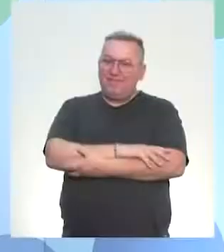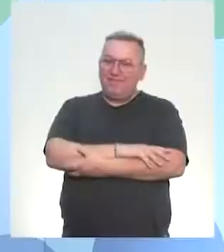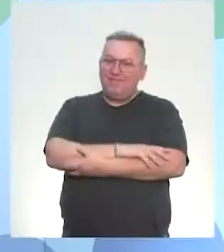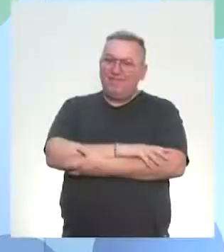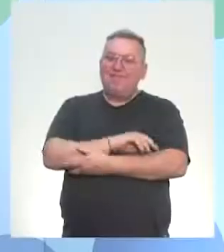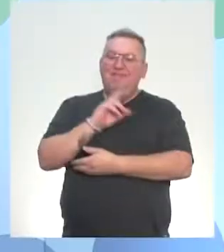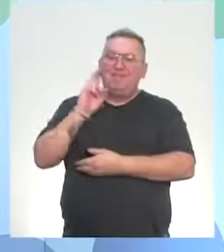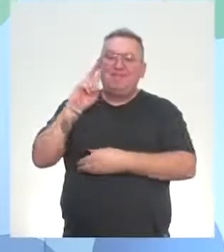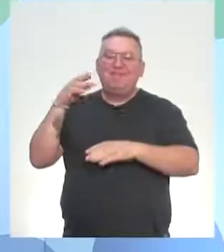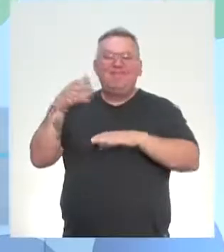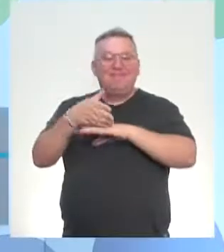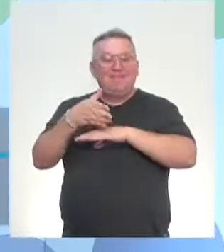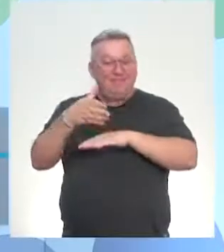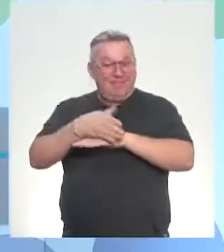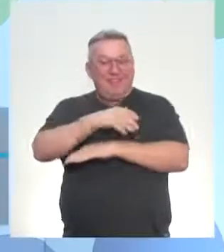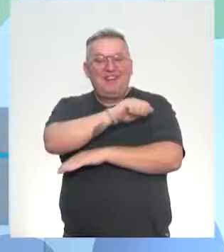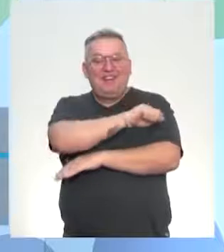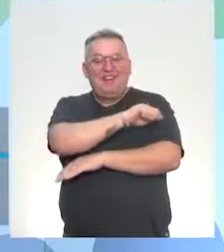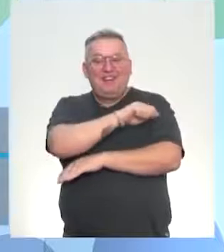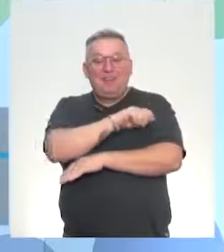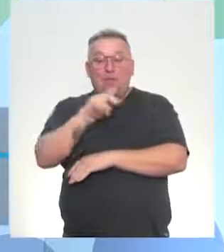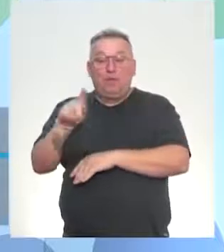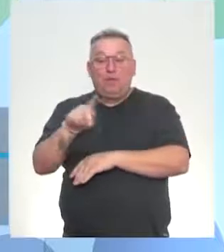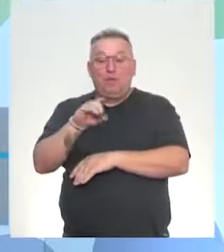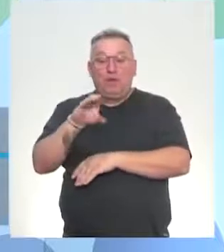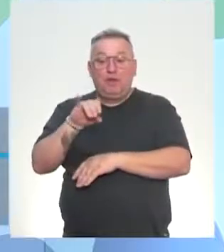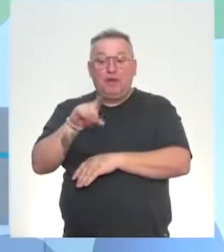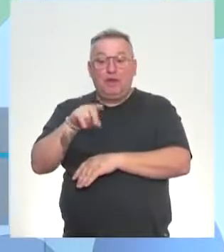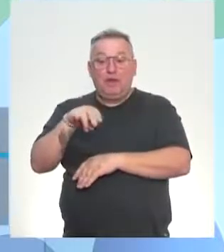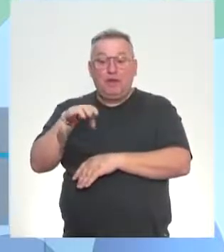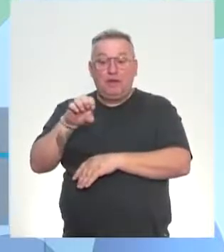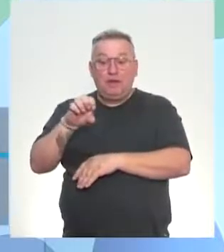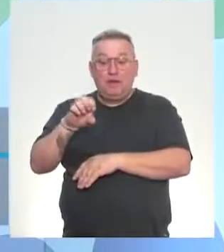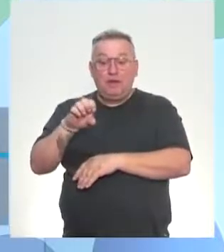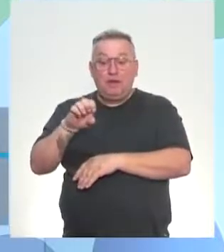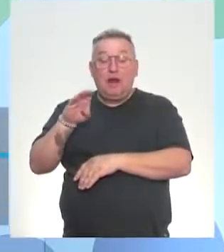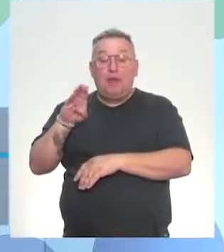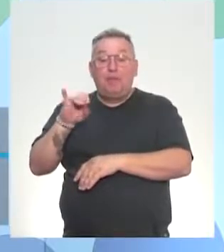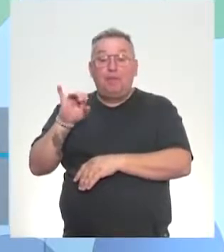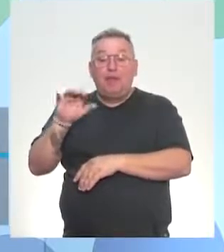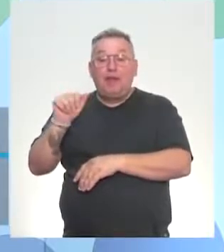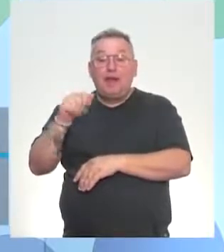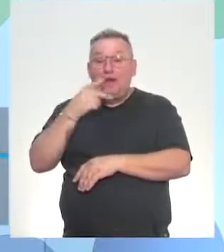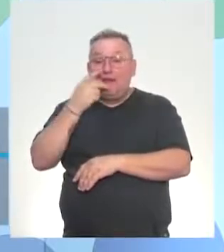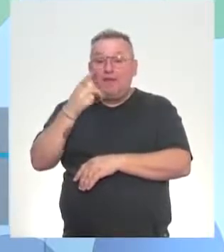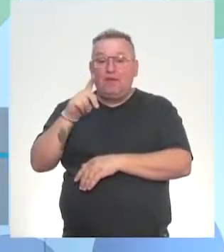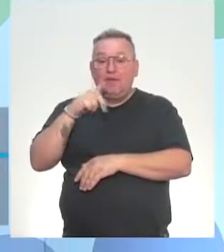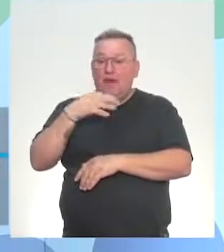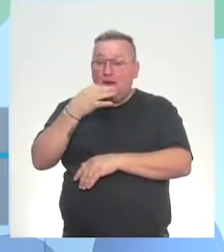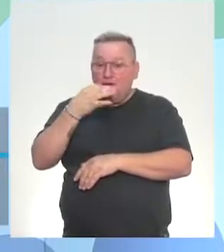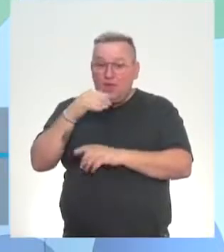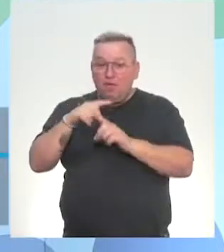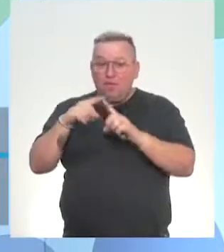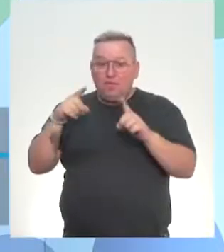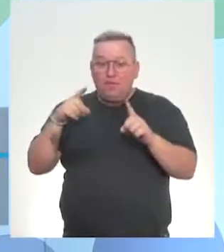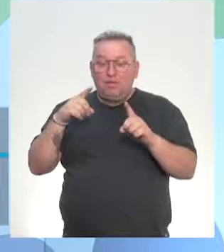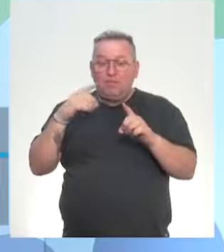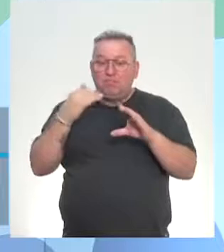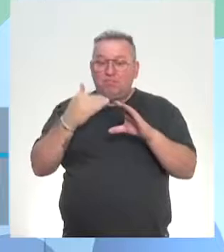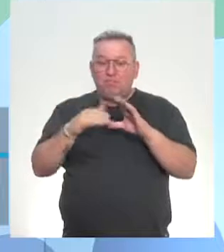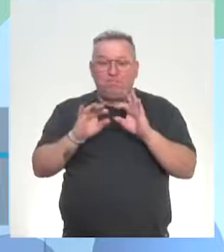Vamos ver, então, a participação dos alunos aqui. Procilene. A aluna Beatriz dizendo, acho que influencia o maior entendimento, mas não mandou